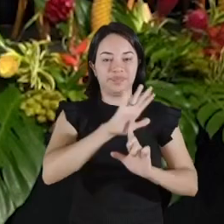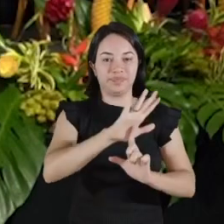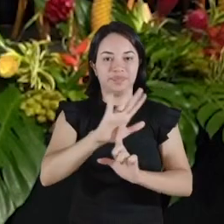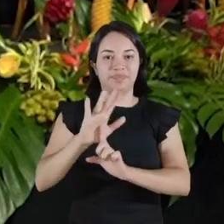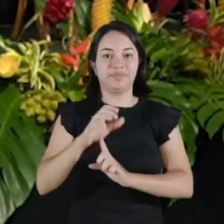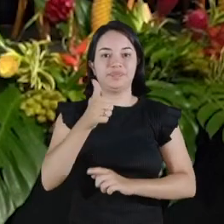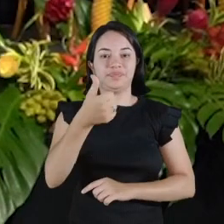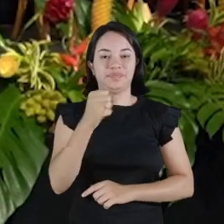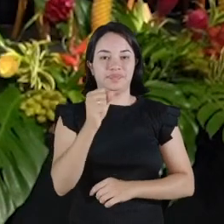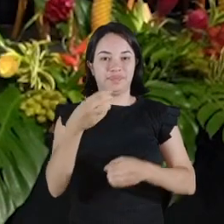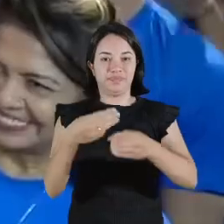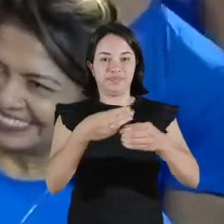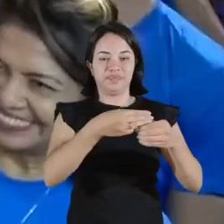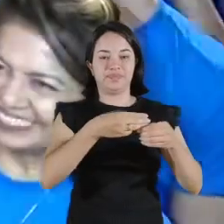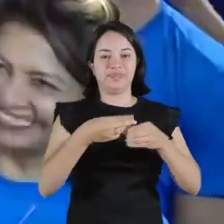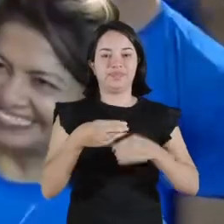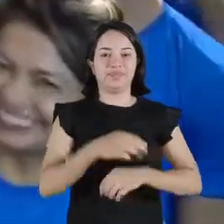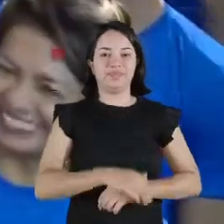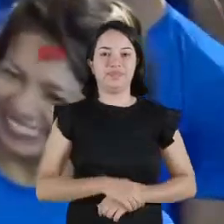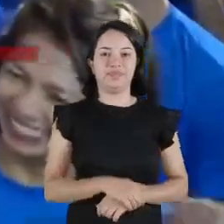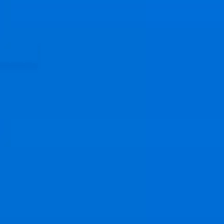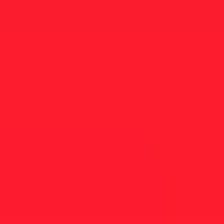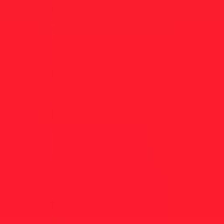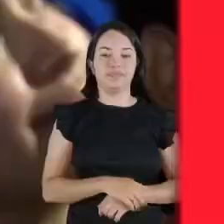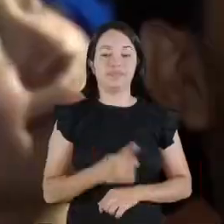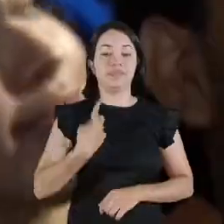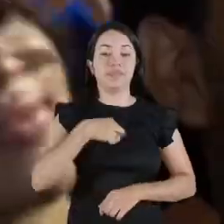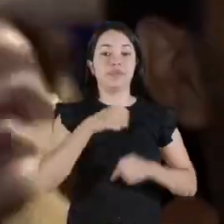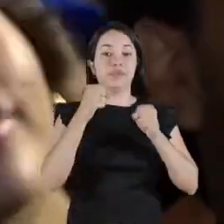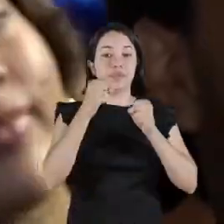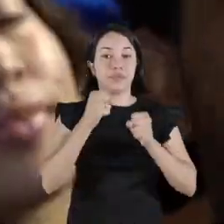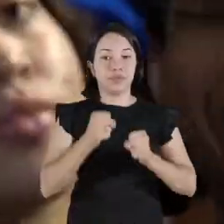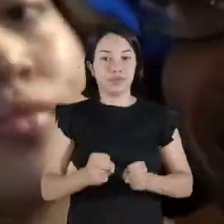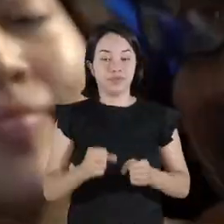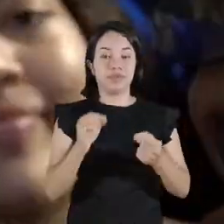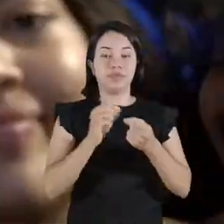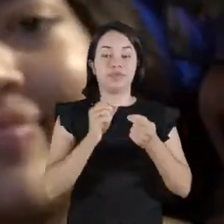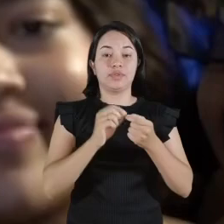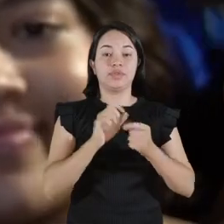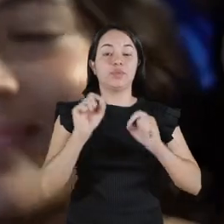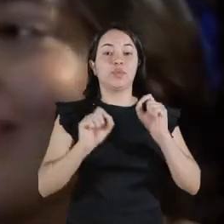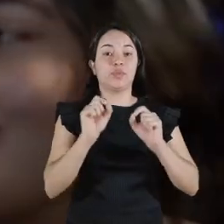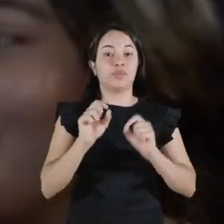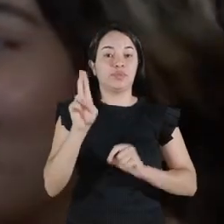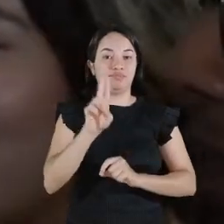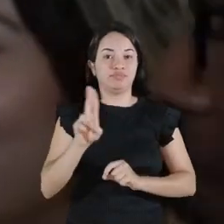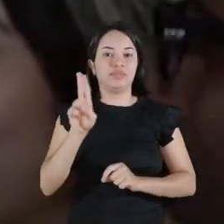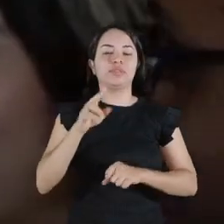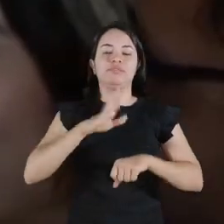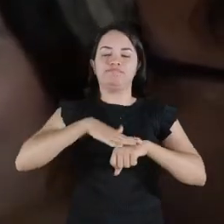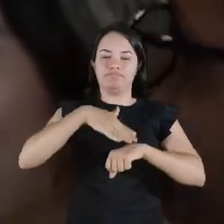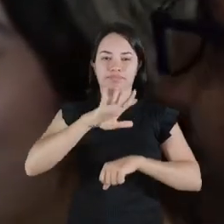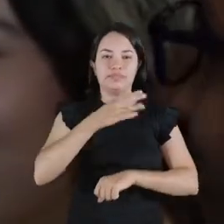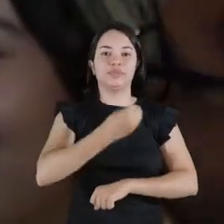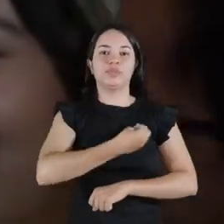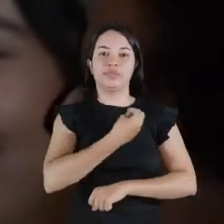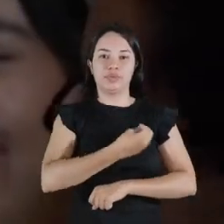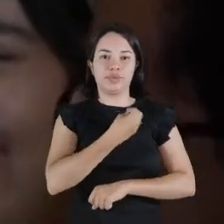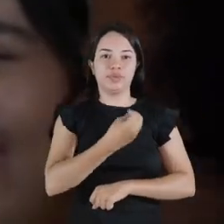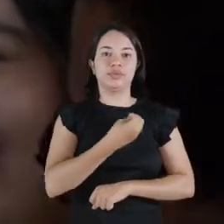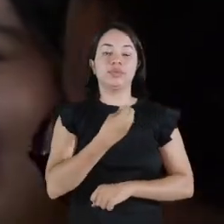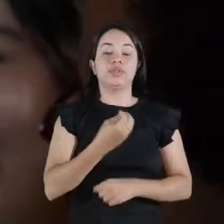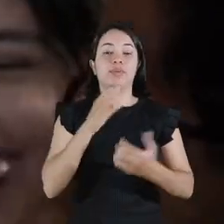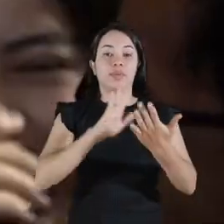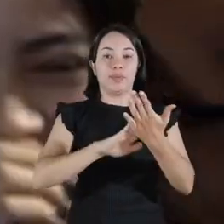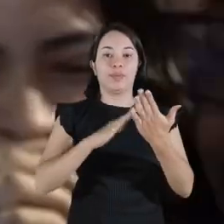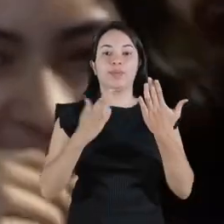evento transmitido para 18 municípios. Nós possamos permitir com que o ensino superior esteja cada vez mais presente